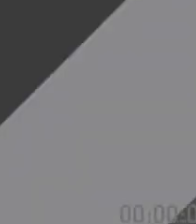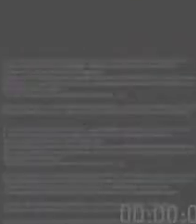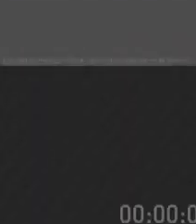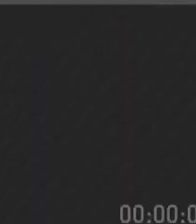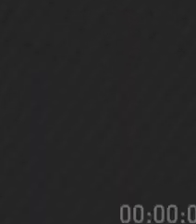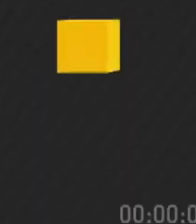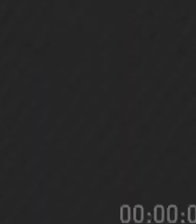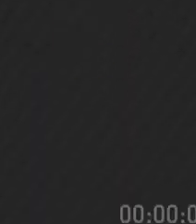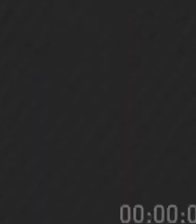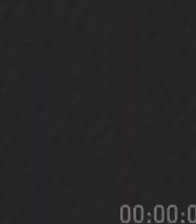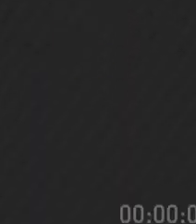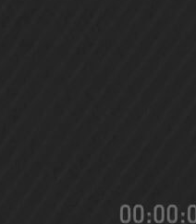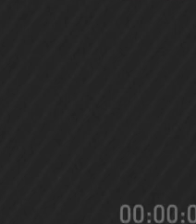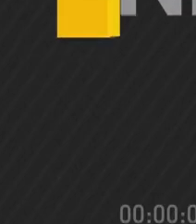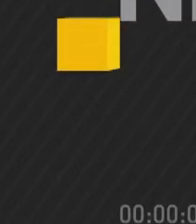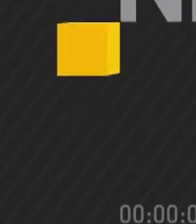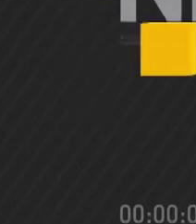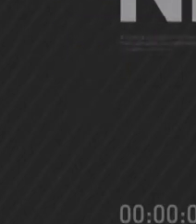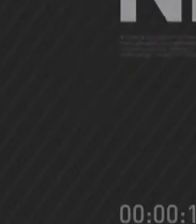ae